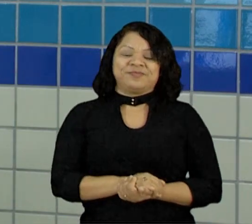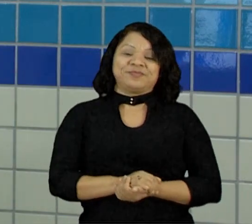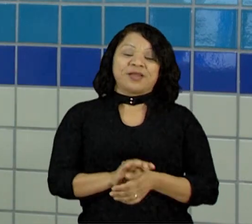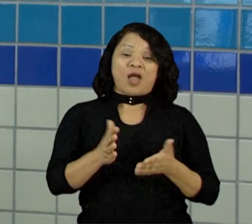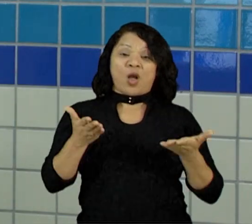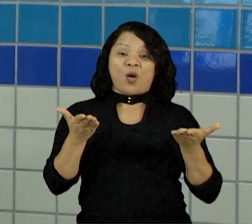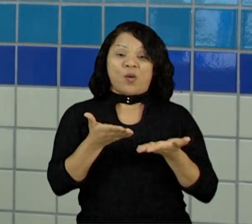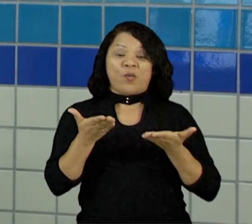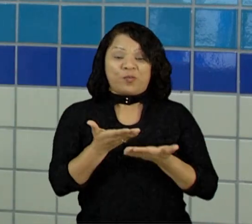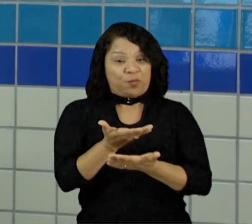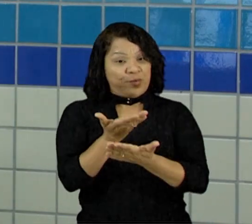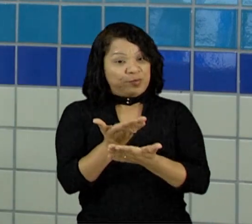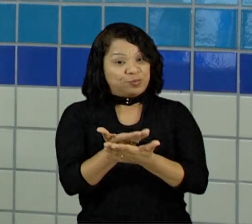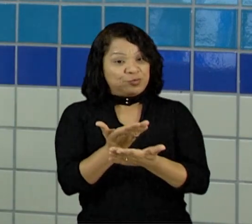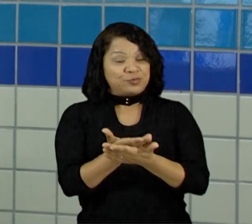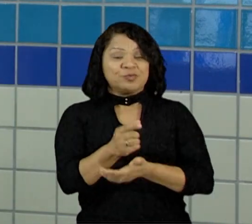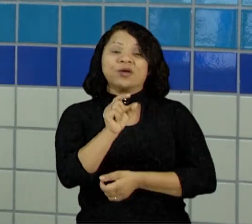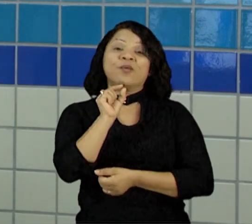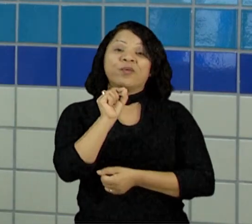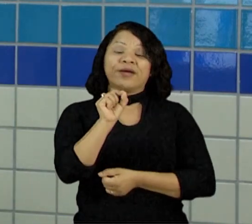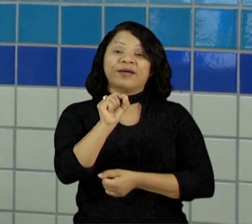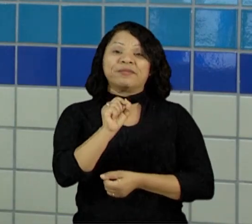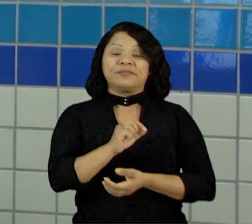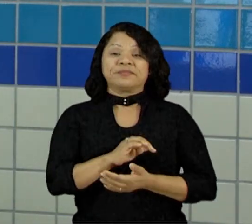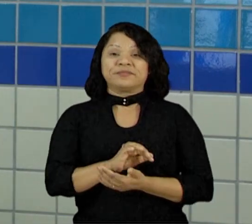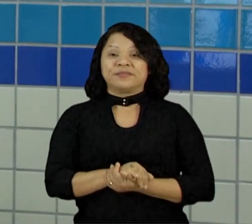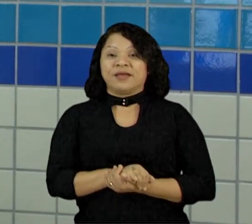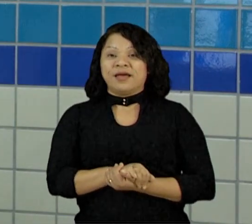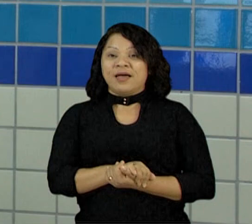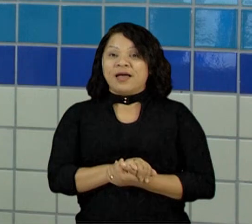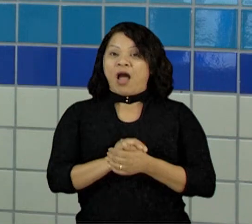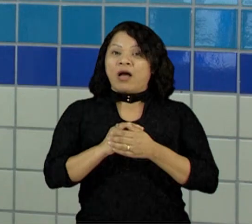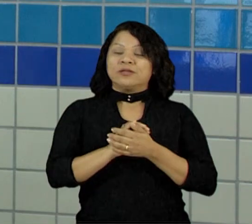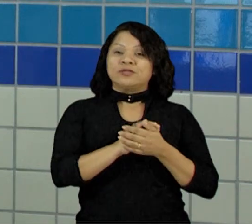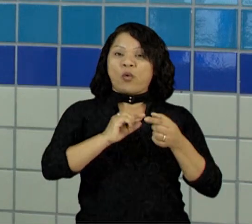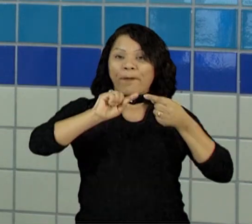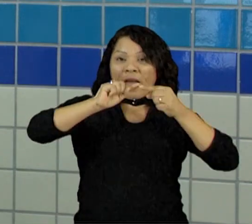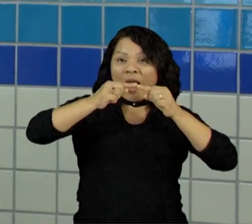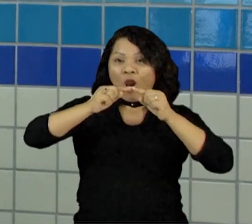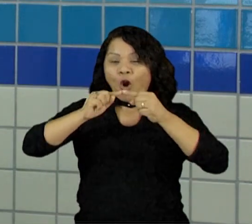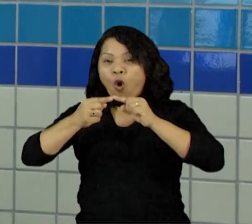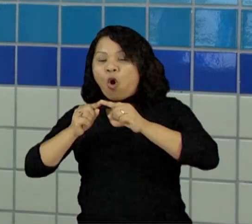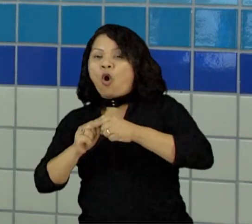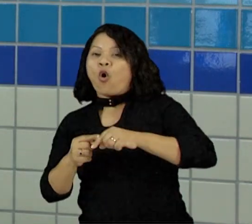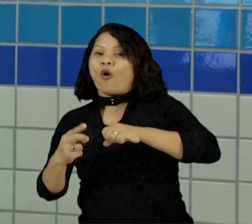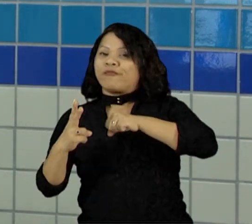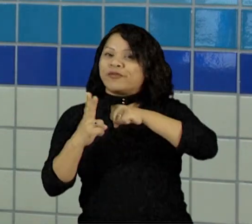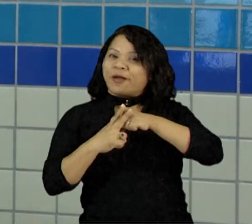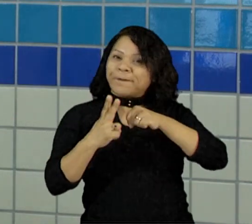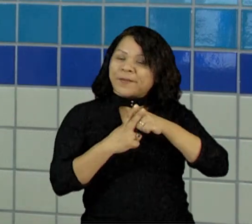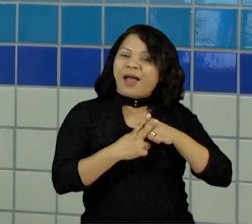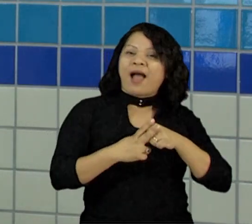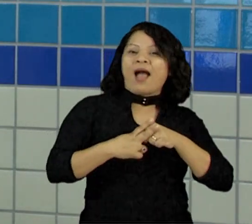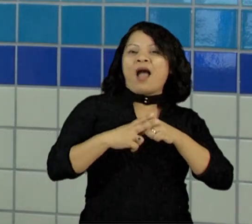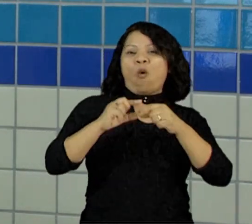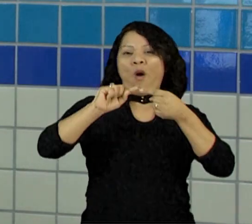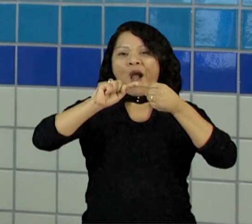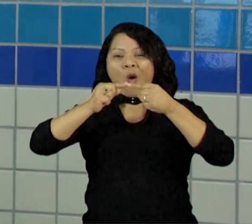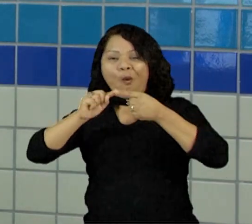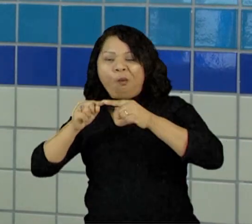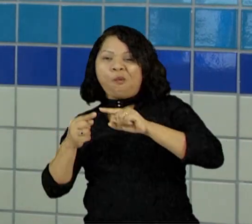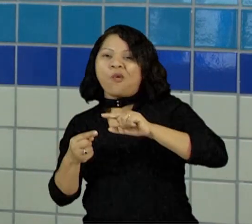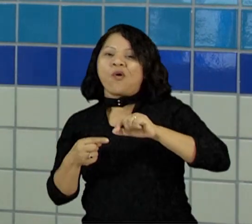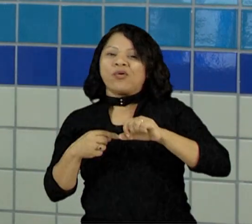nós vamos estar estudando sobre concordância verbal, concordância nominal dentro de um